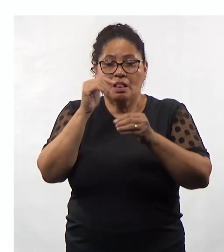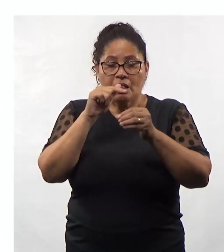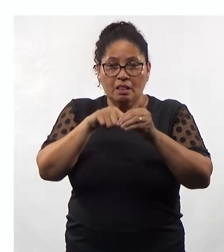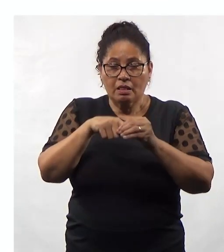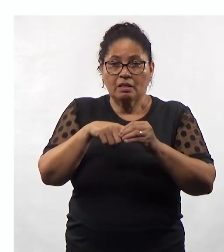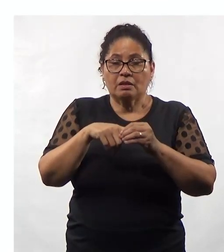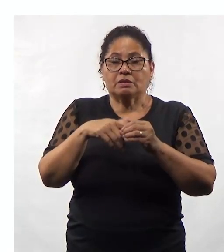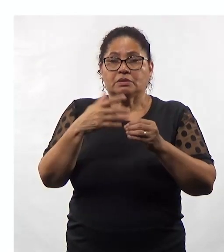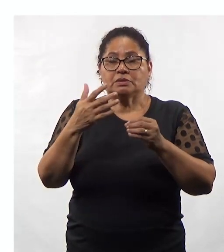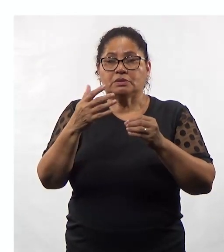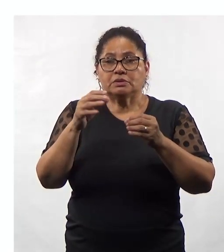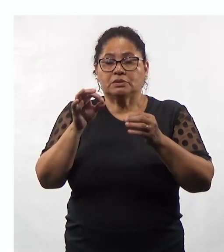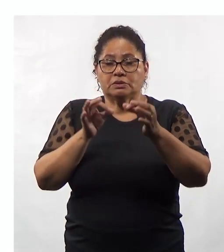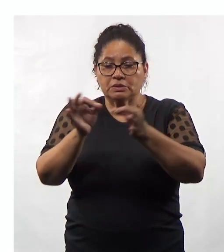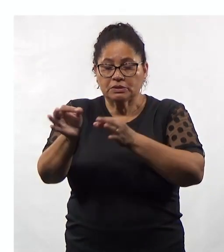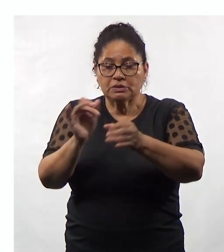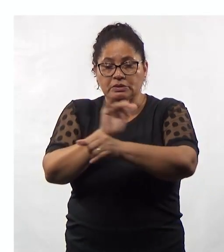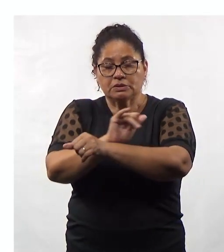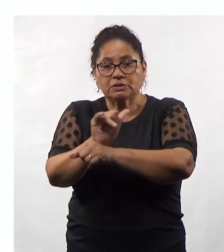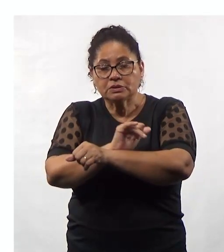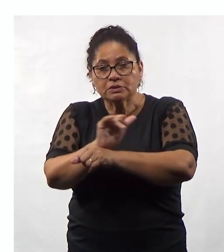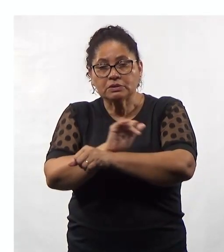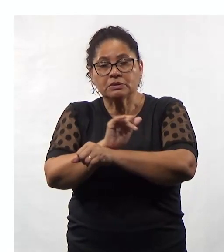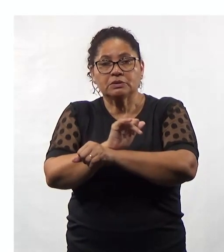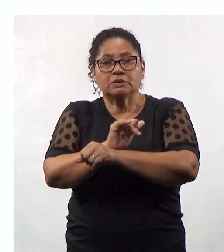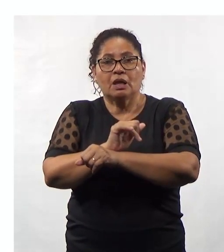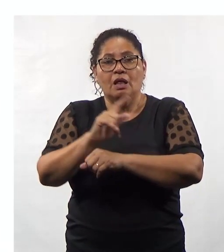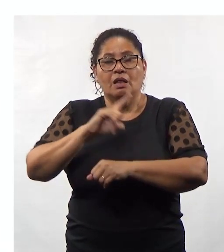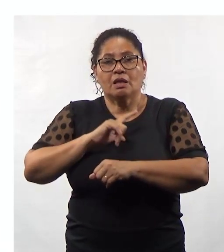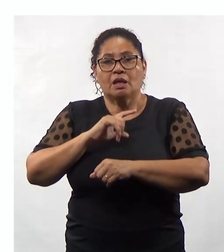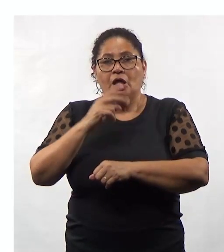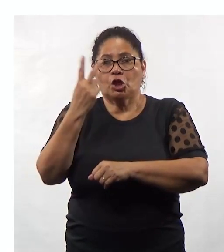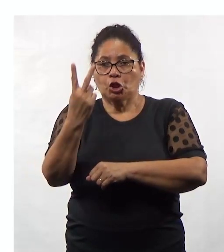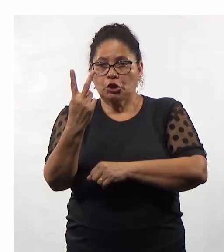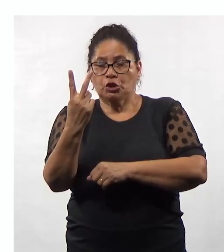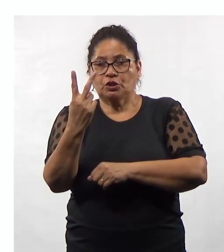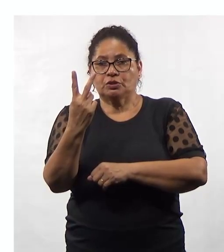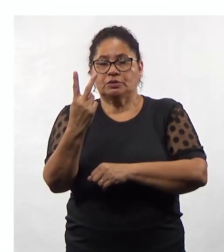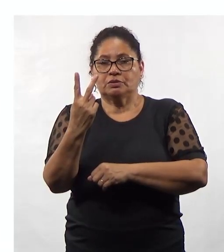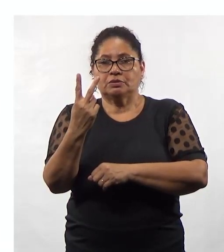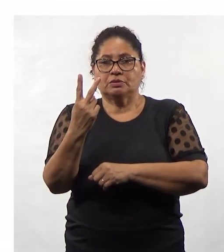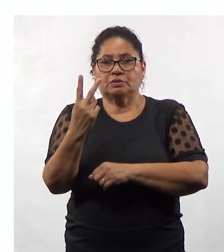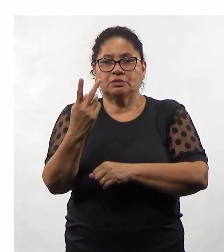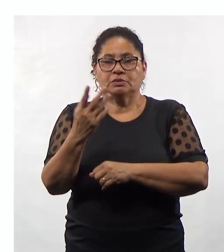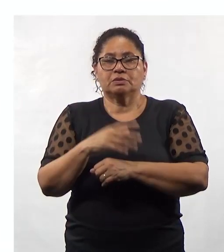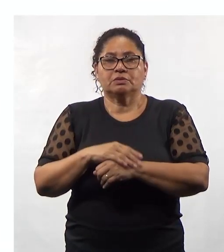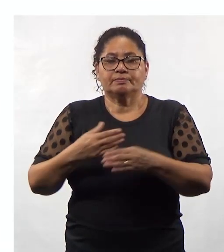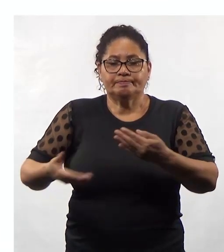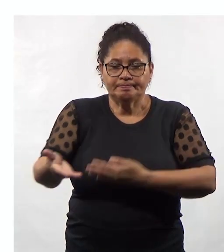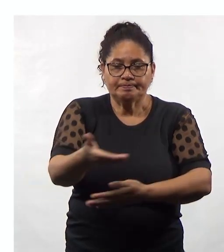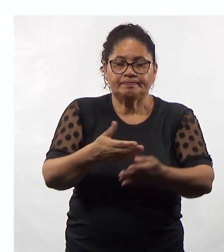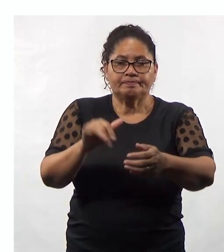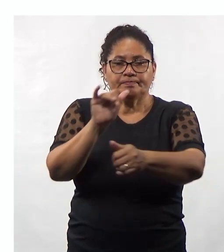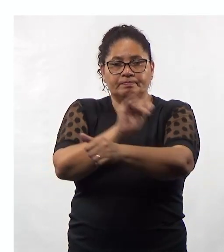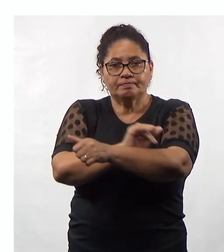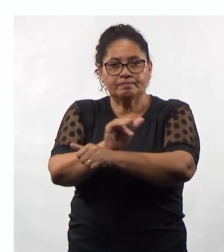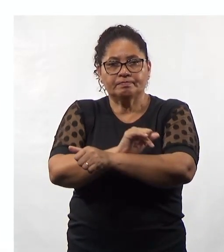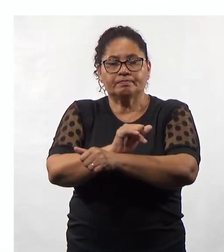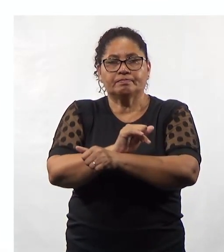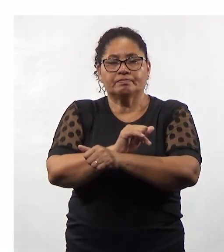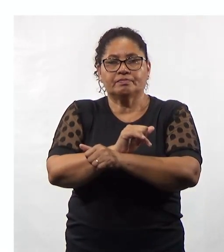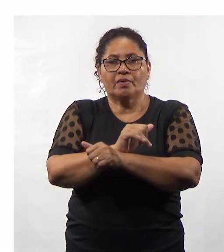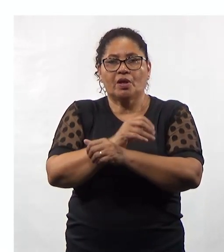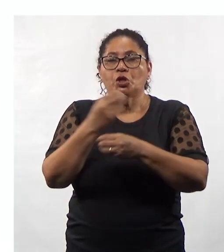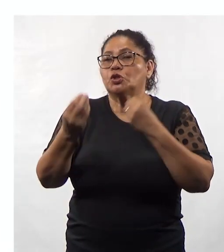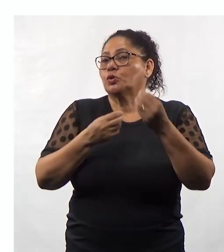do critério alinhamento estratégico, nós vamos ter 2 itens: contribuição às metas estratégicas